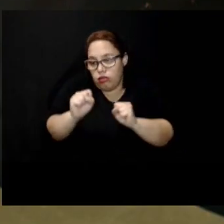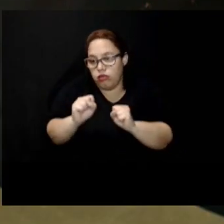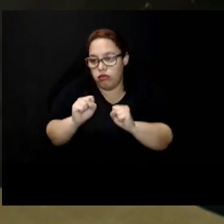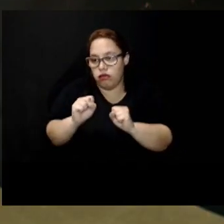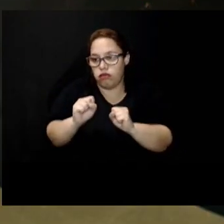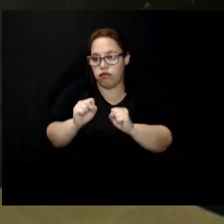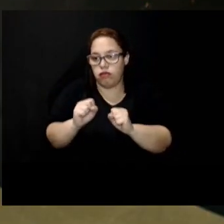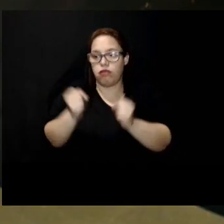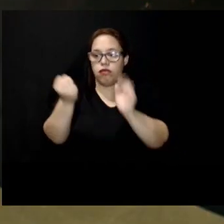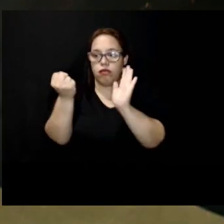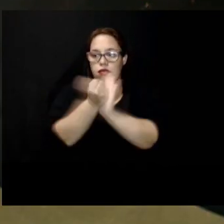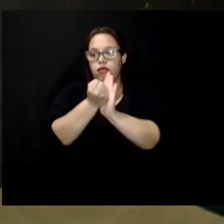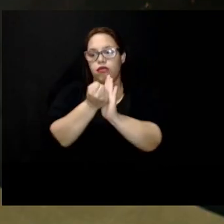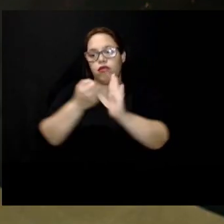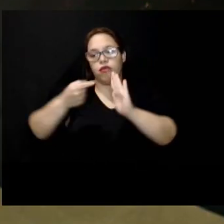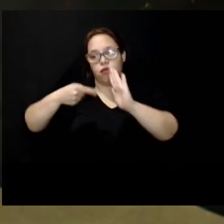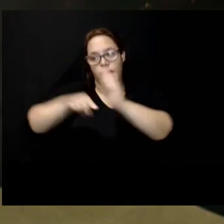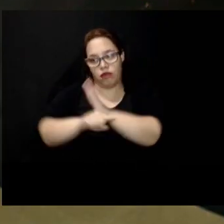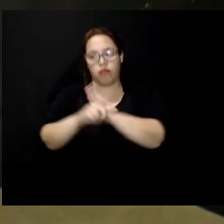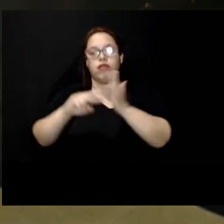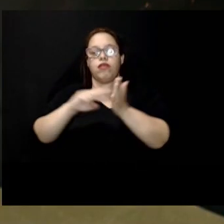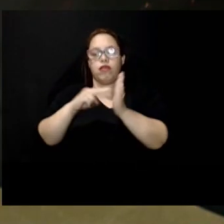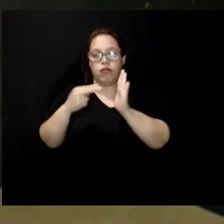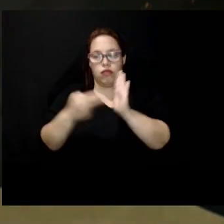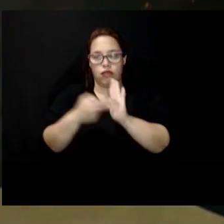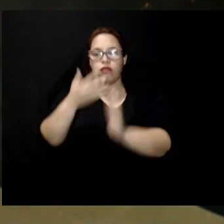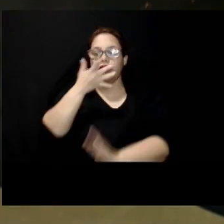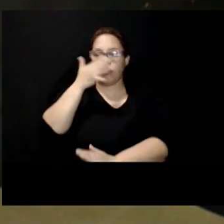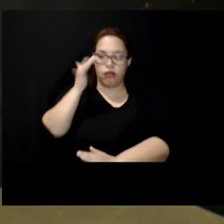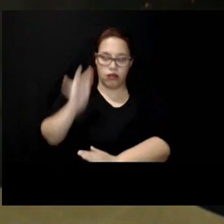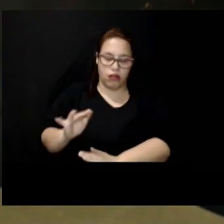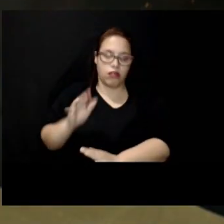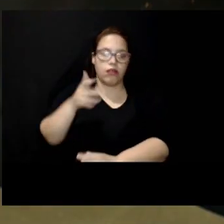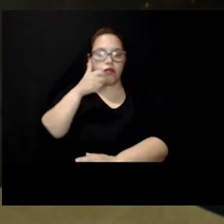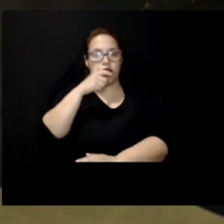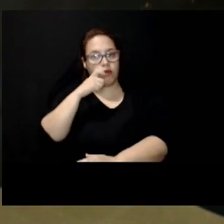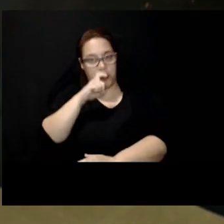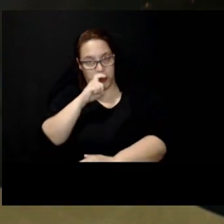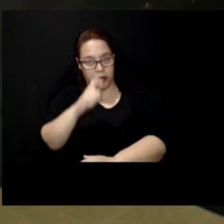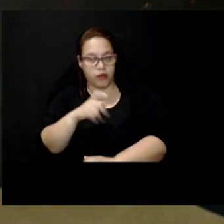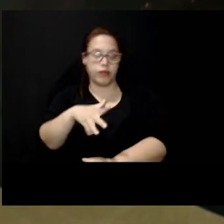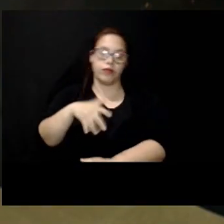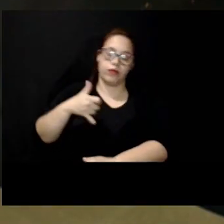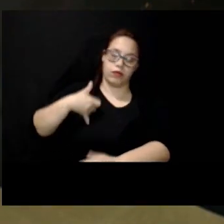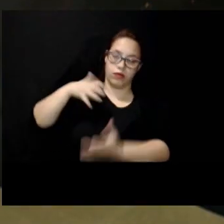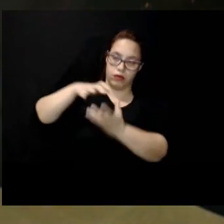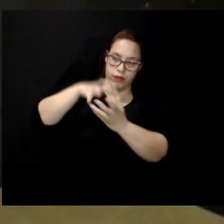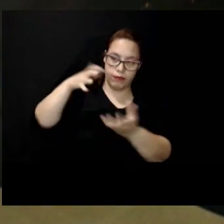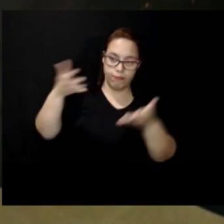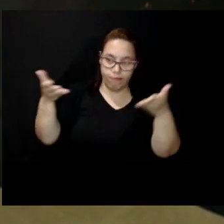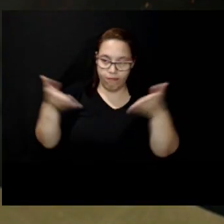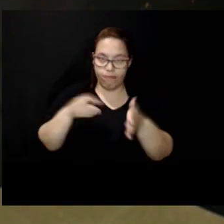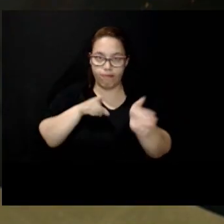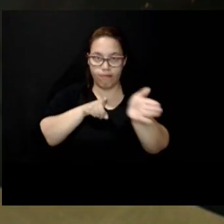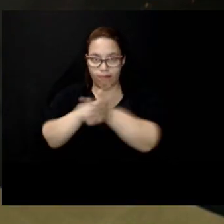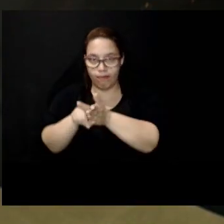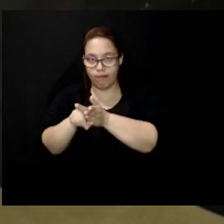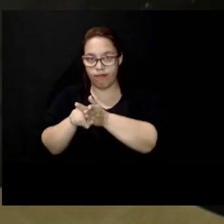marcas profundas, né? Nas crianças, nos pais, nos idosos. Então agora a gente pergunta para a